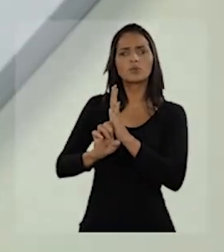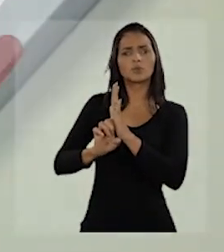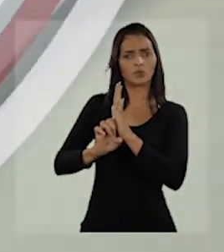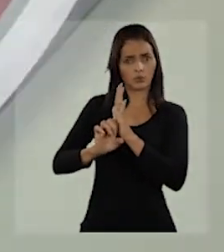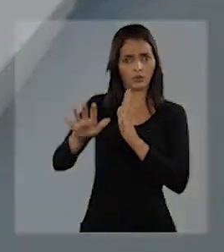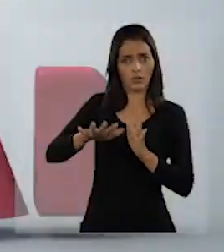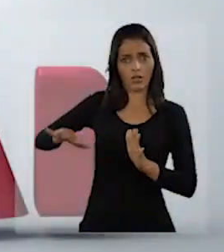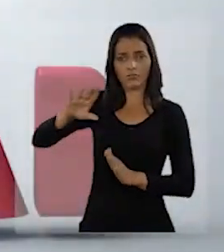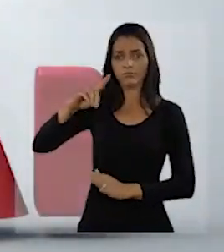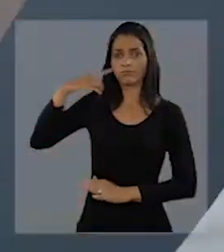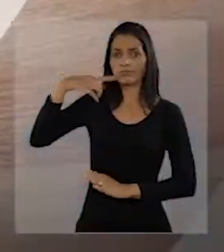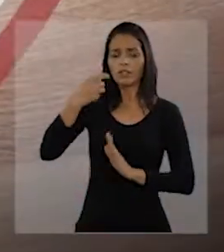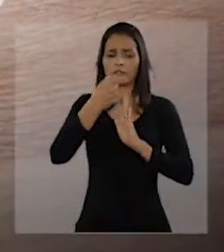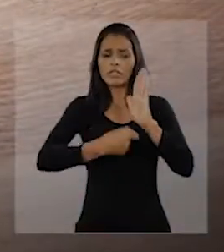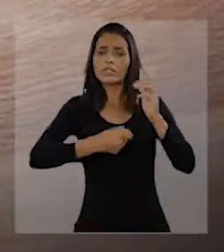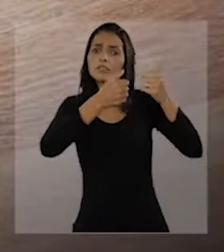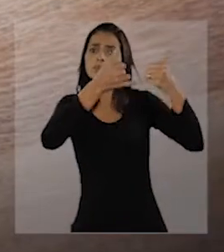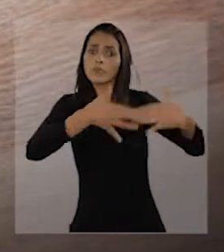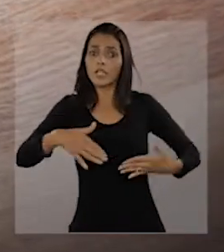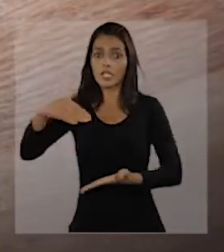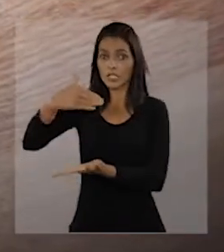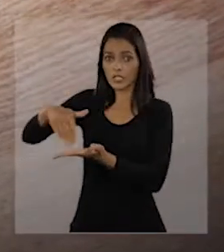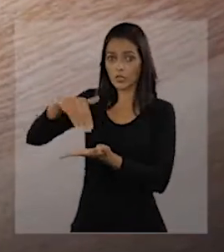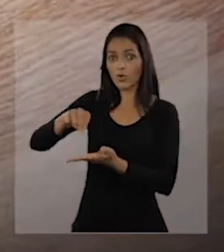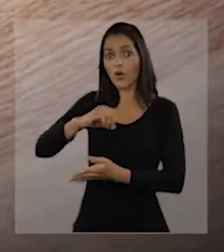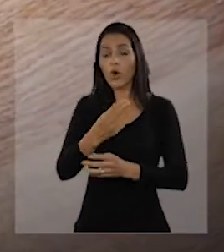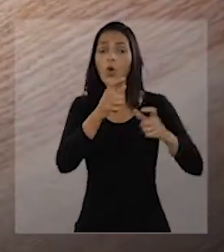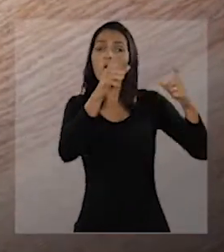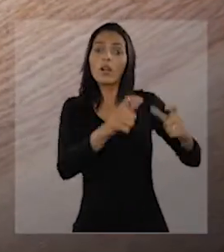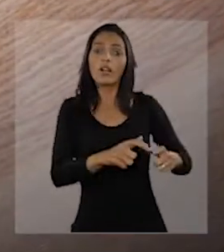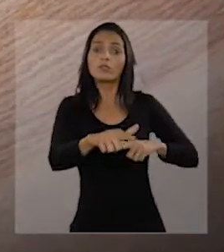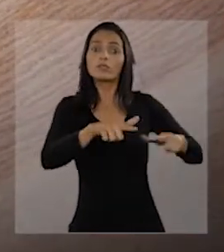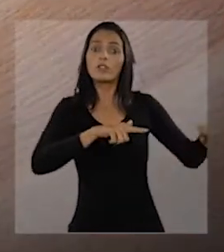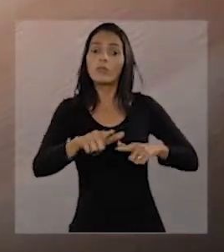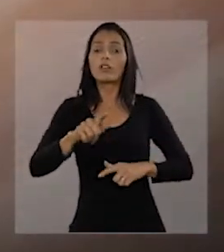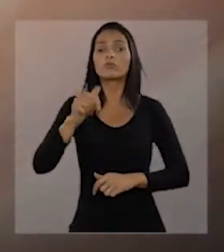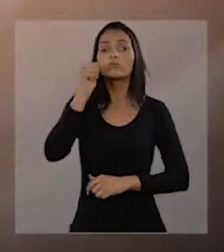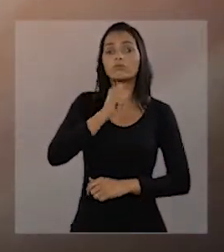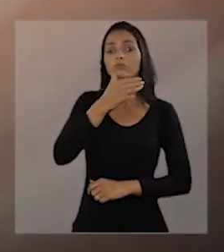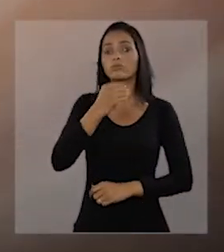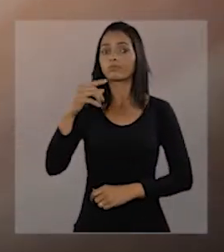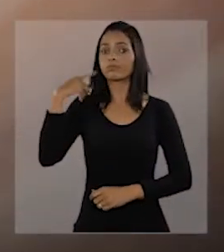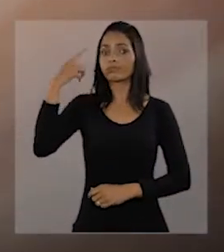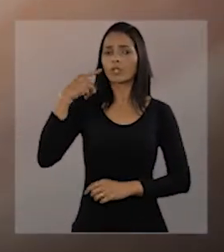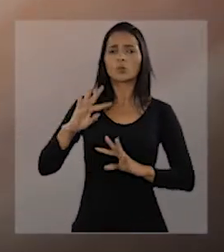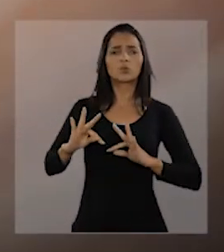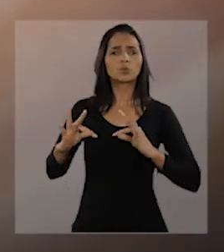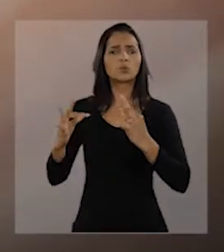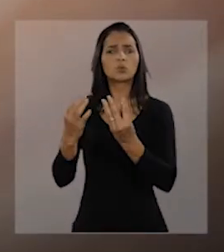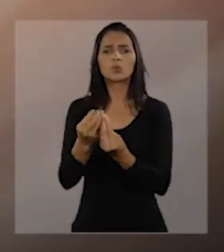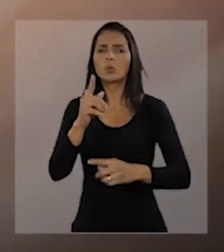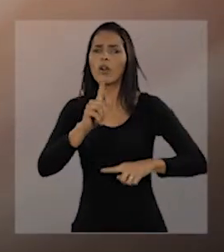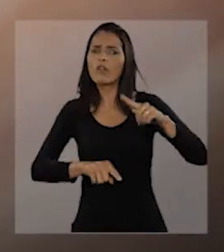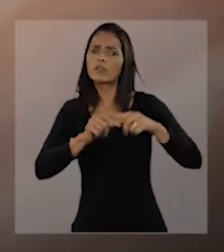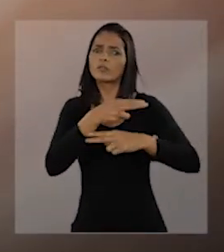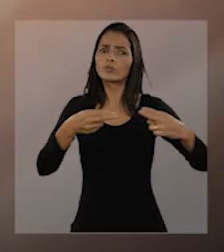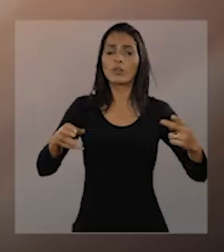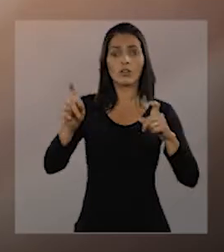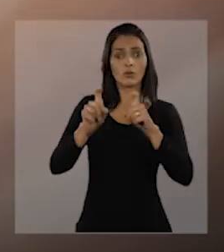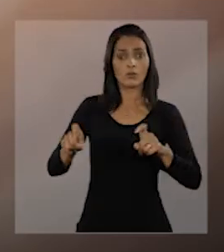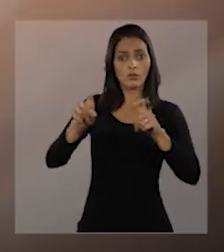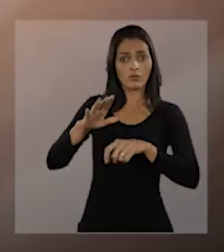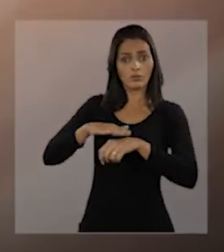seu texto que o escritório ou local de trabalho de advogados e advogadas, além de todos os instrumentos do